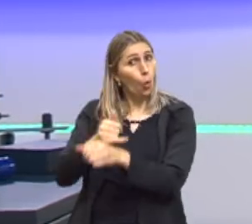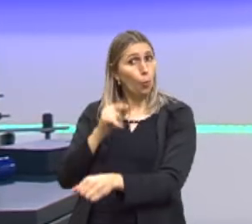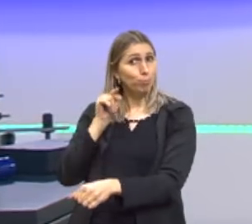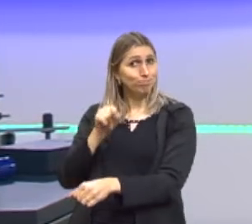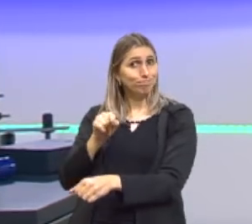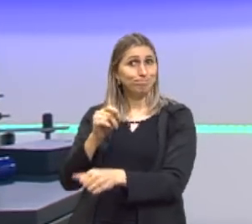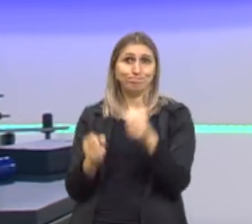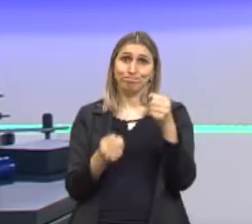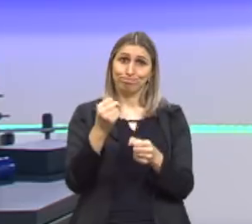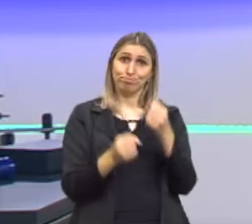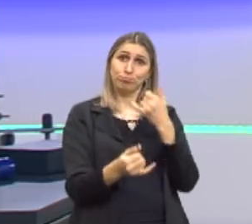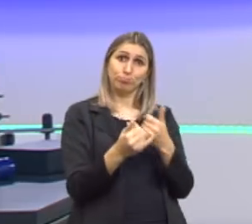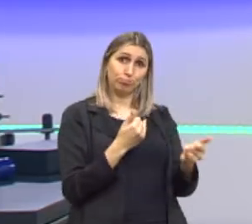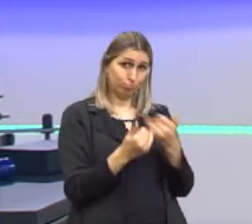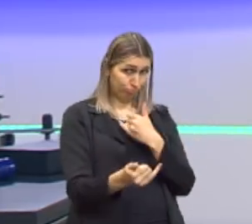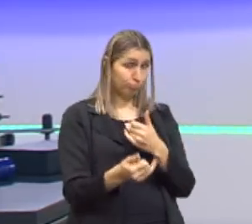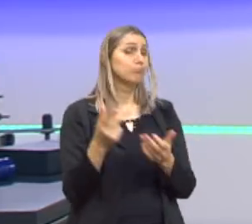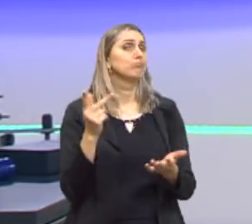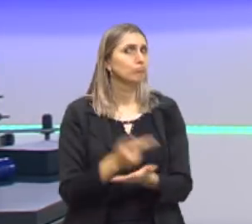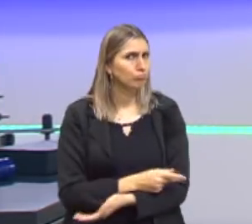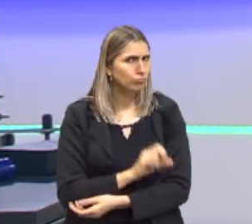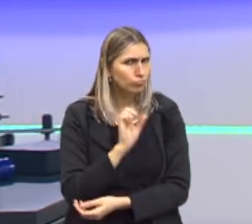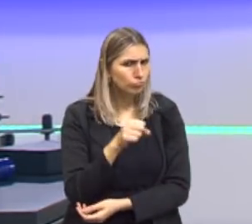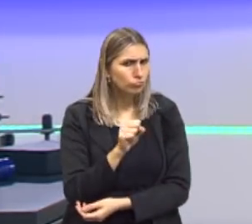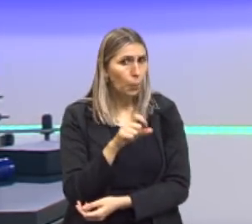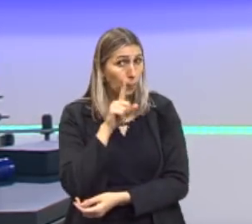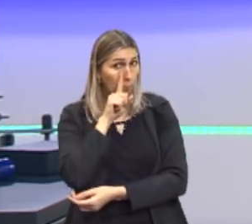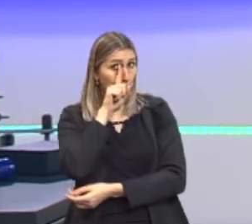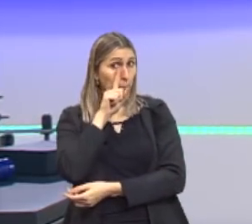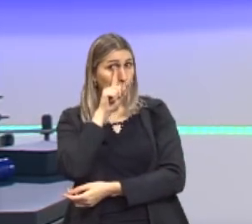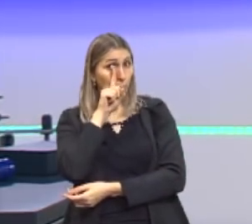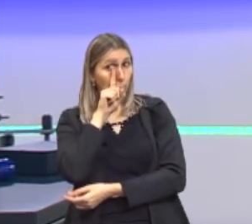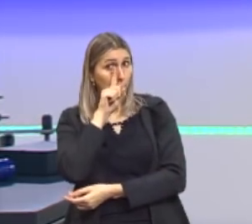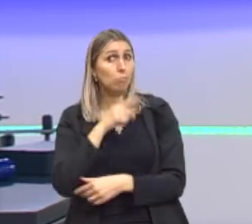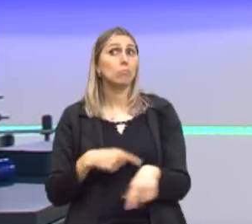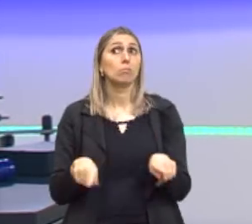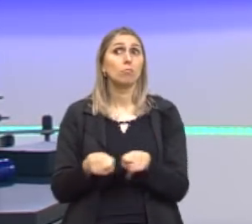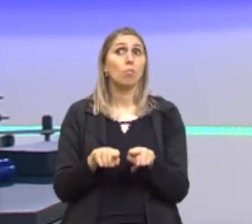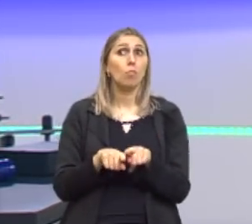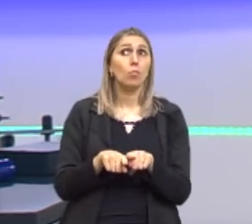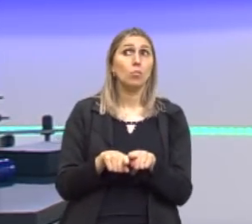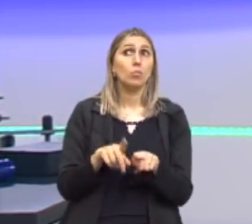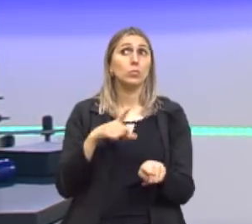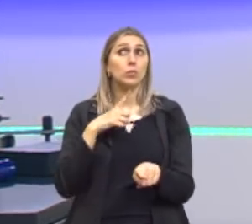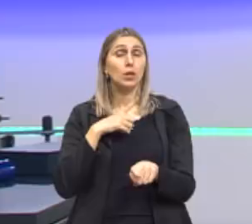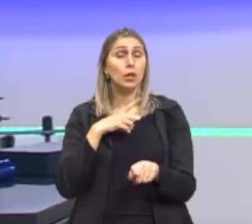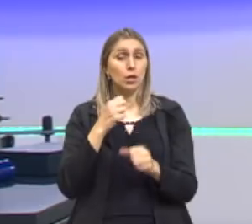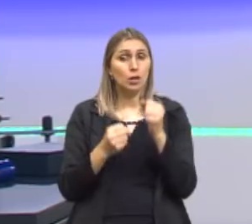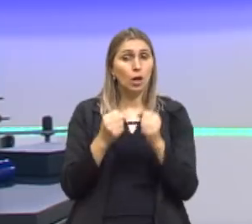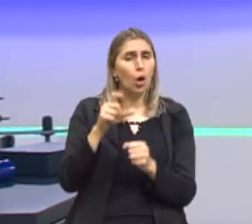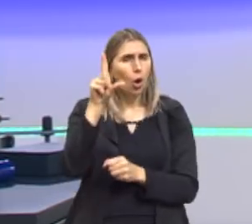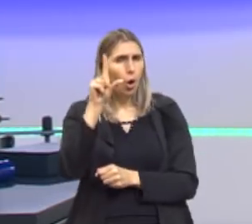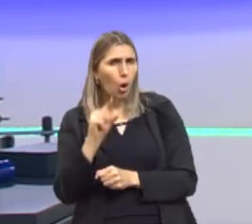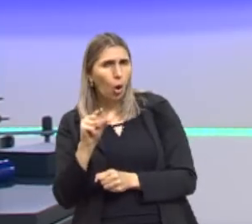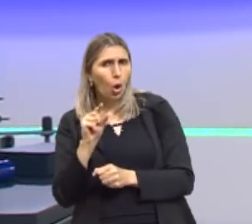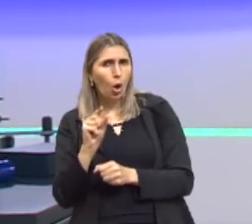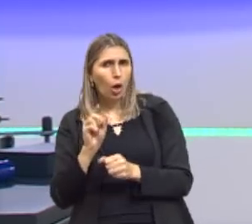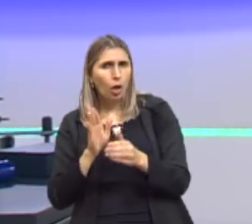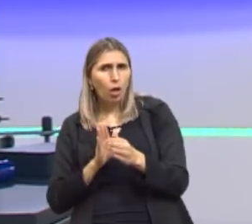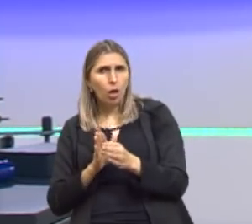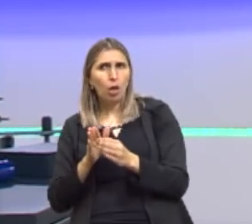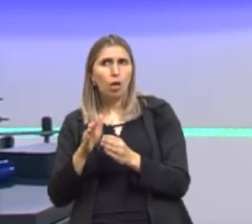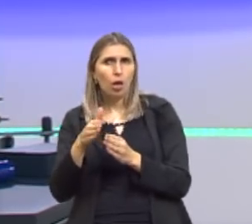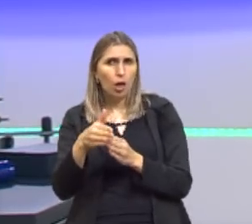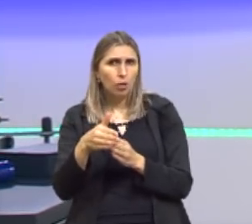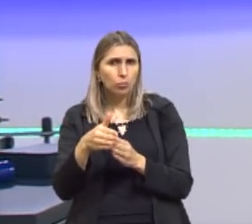exemplo, um carro, isso acontece e é muito perigoso, porque muitas vezes tem veículos menores que entram exatamente